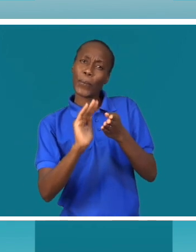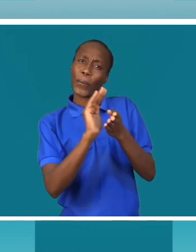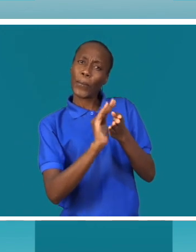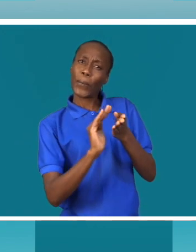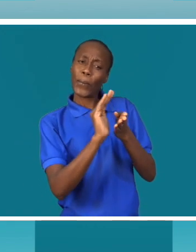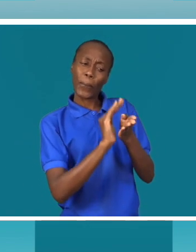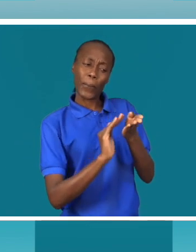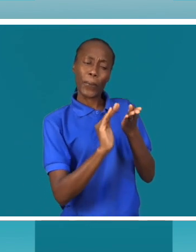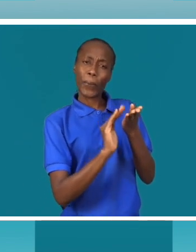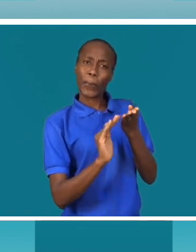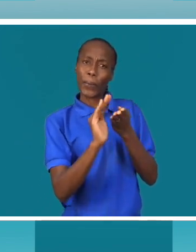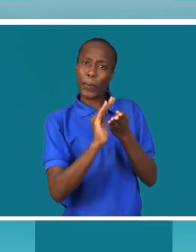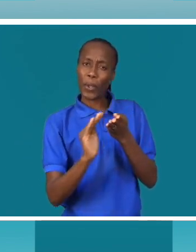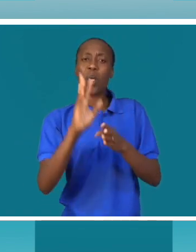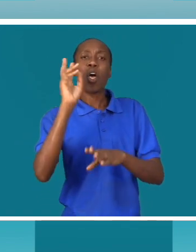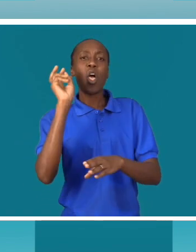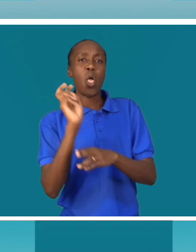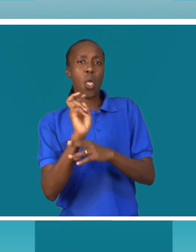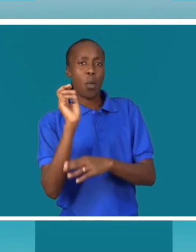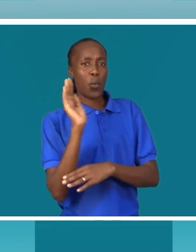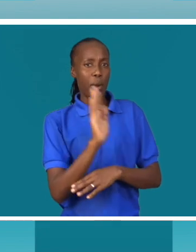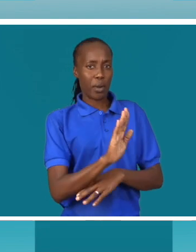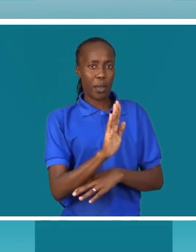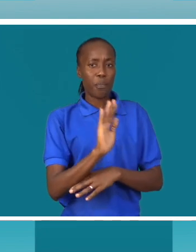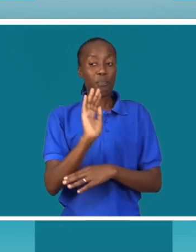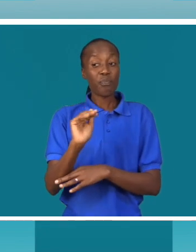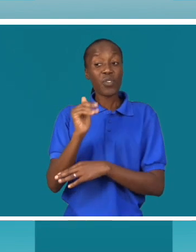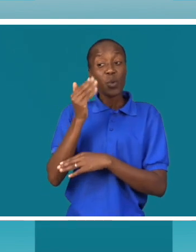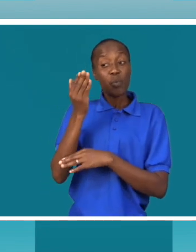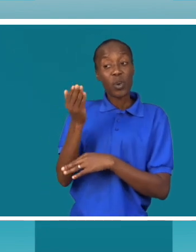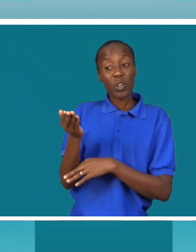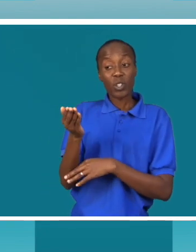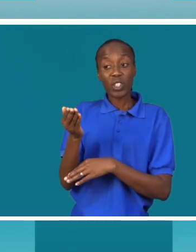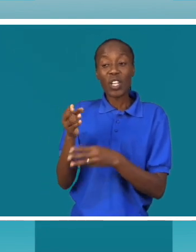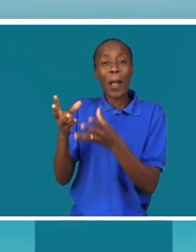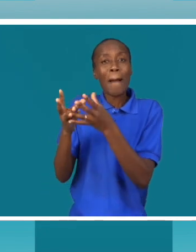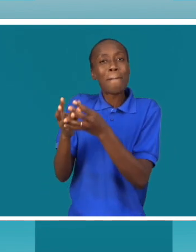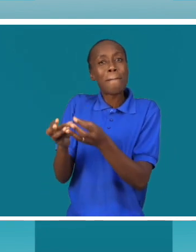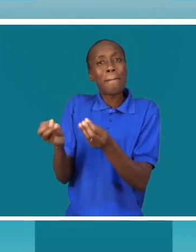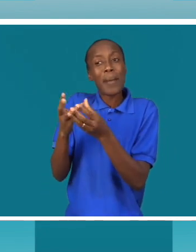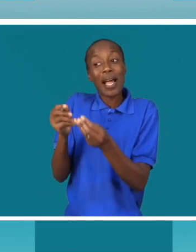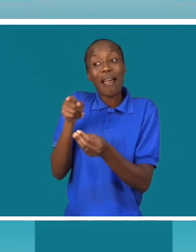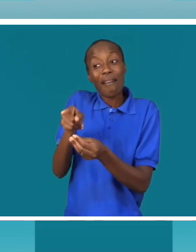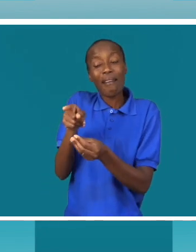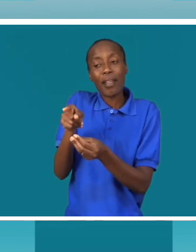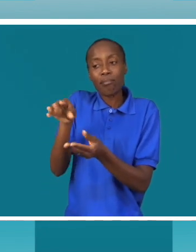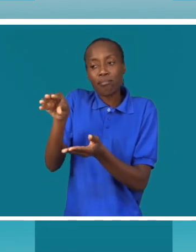depois limpamos o copo e com a cola juntarmos os outros pedágio